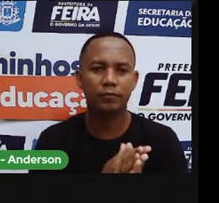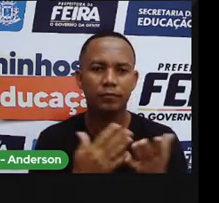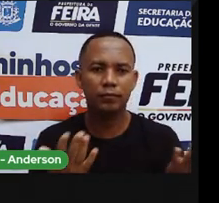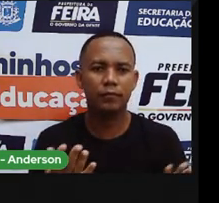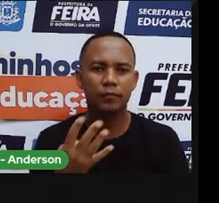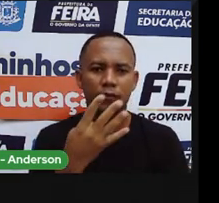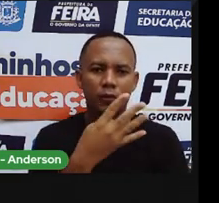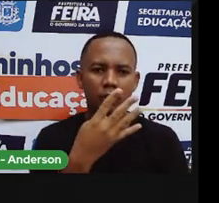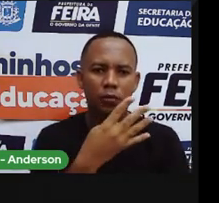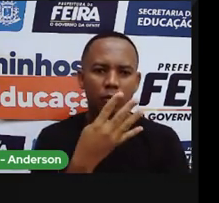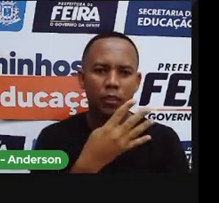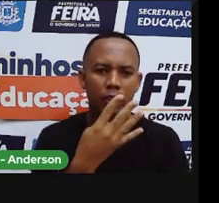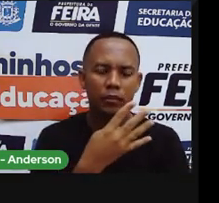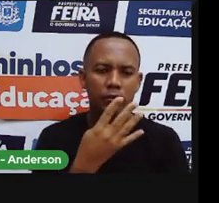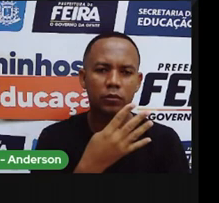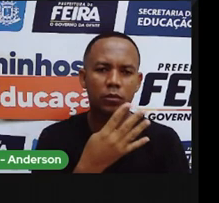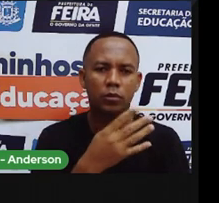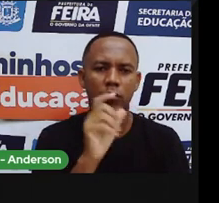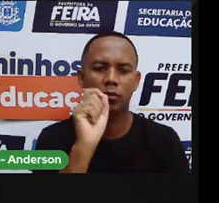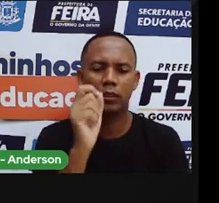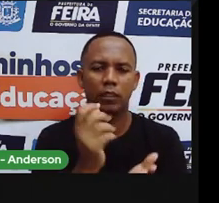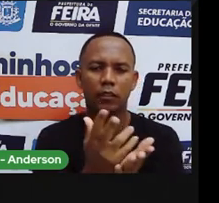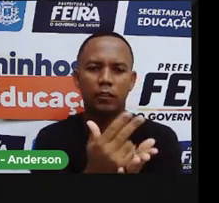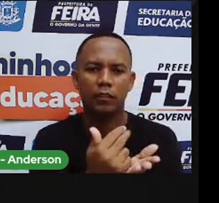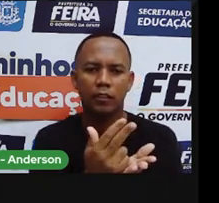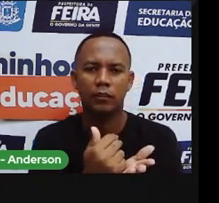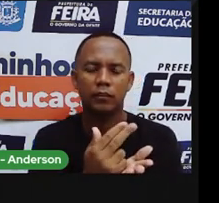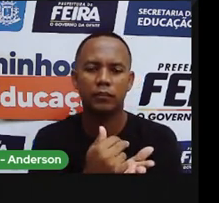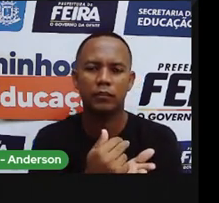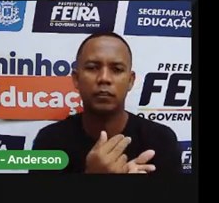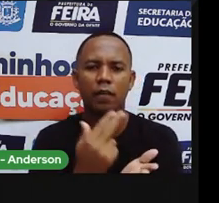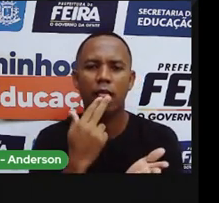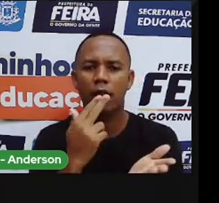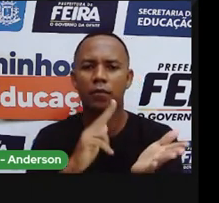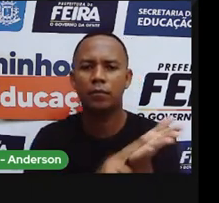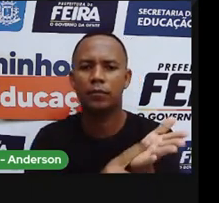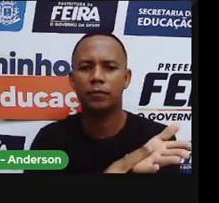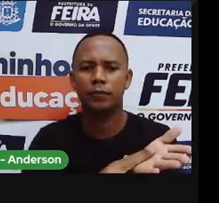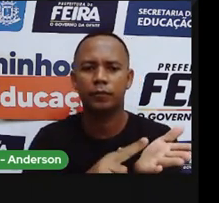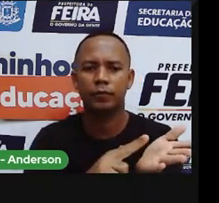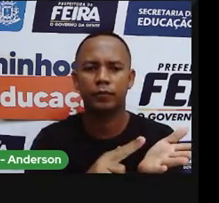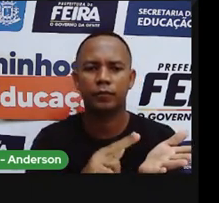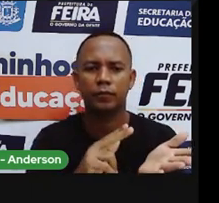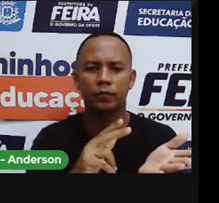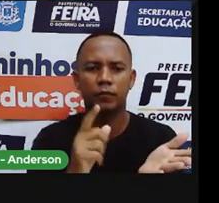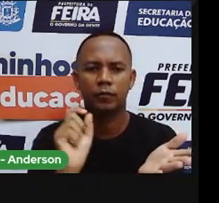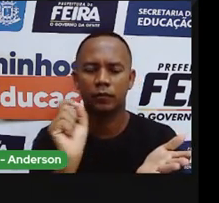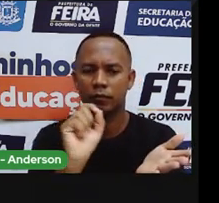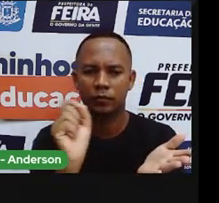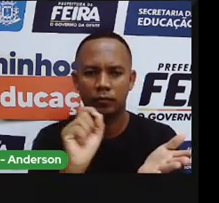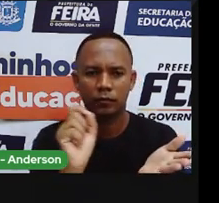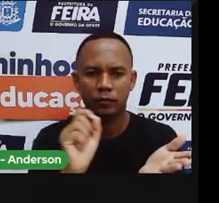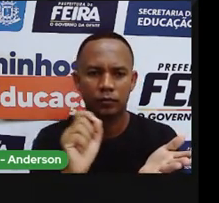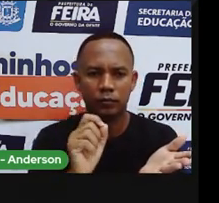Complete a tabela colando as figuras de acordo com as suas características. Não tem pontas,